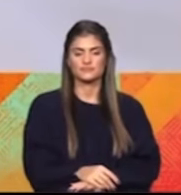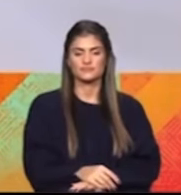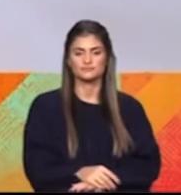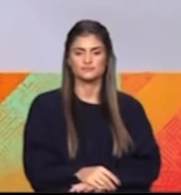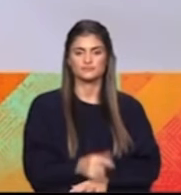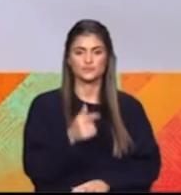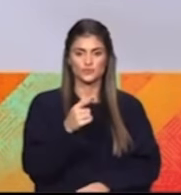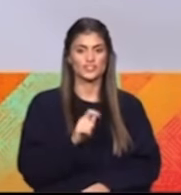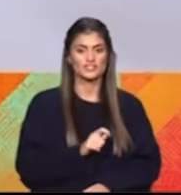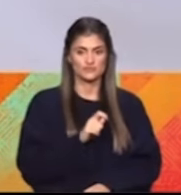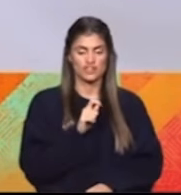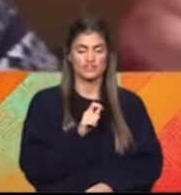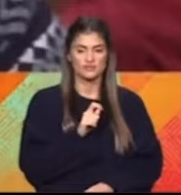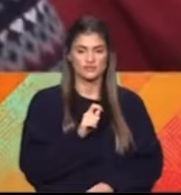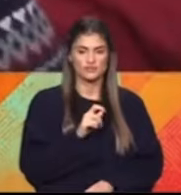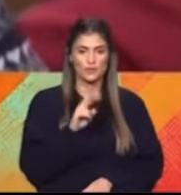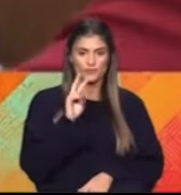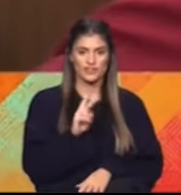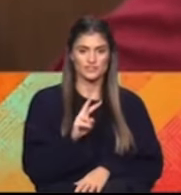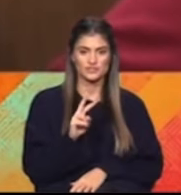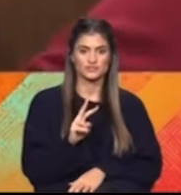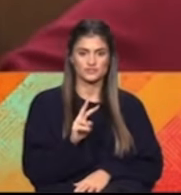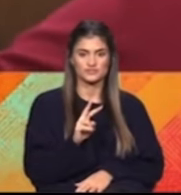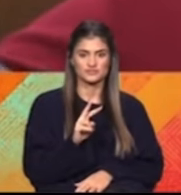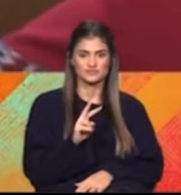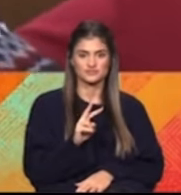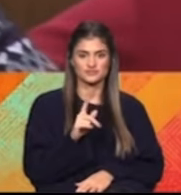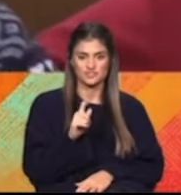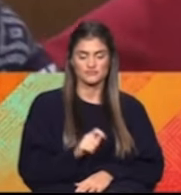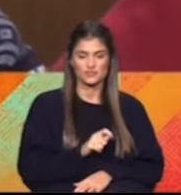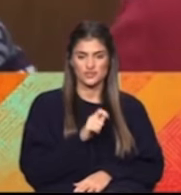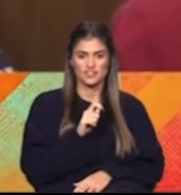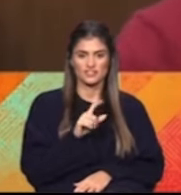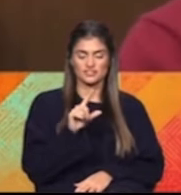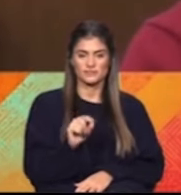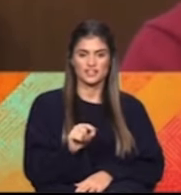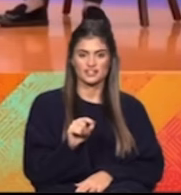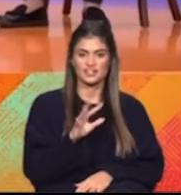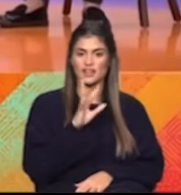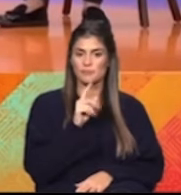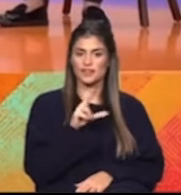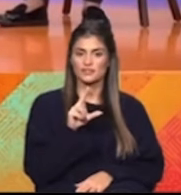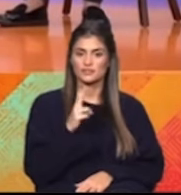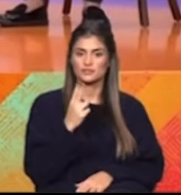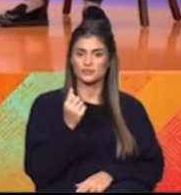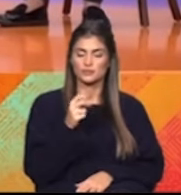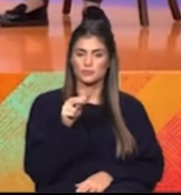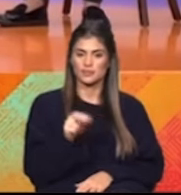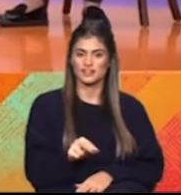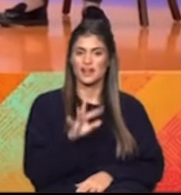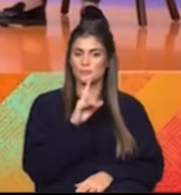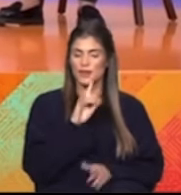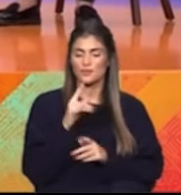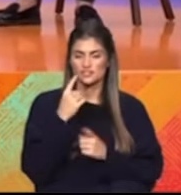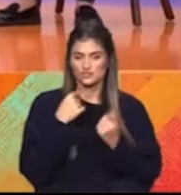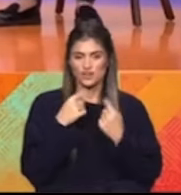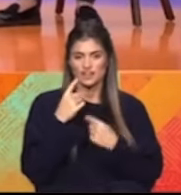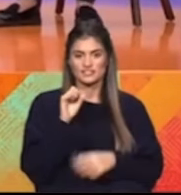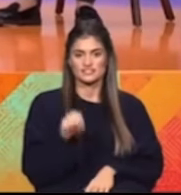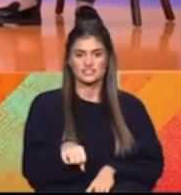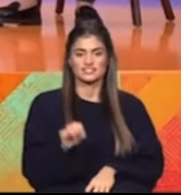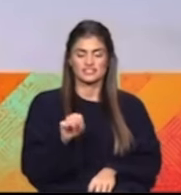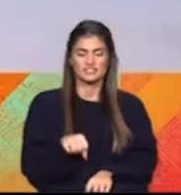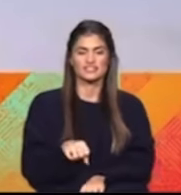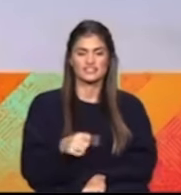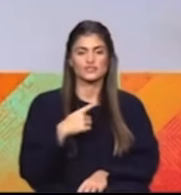tu estás emocionado, que eu vejo daqui e vejo está, bem. Está emocionado. Está o Tino estás e está a mãe do Ruben, claro. Põe a mãe quase a chorar. Não é? Bem, eu